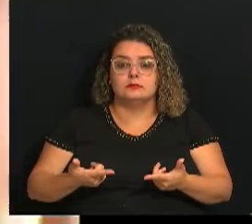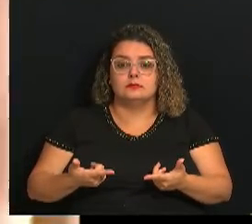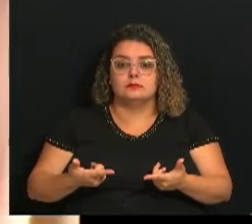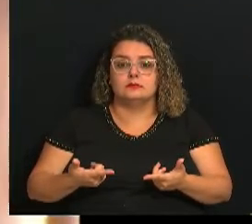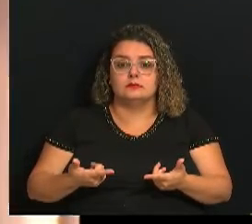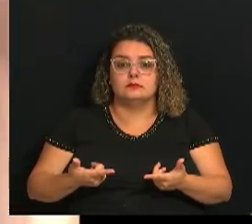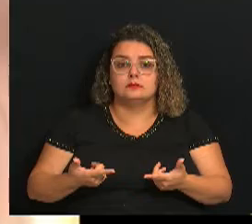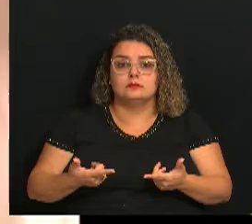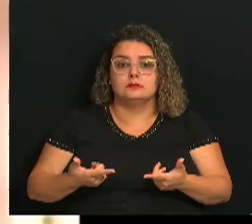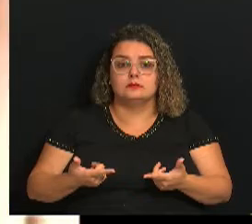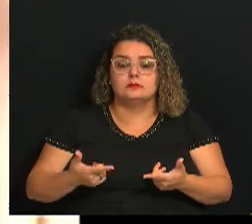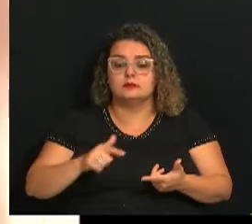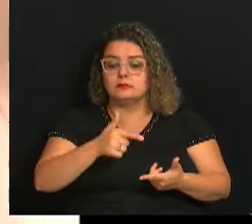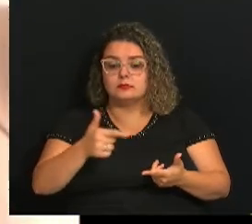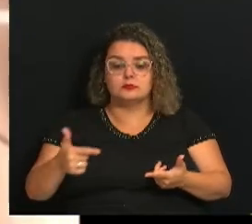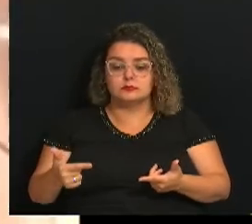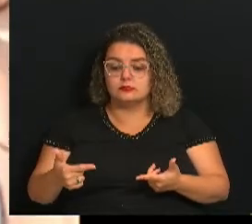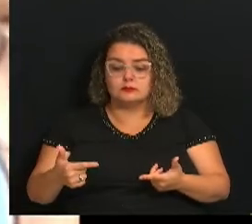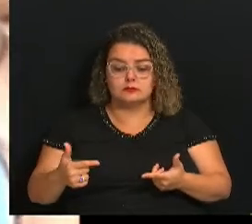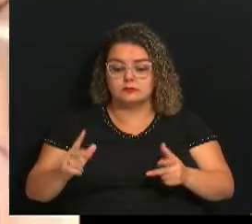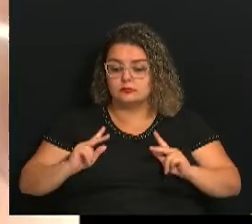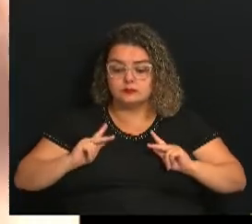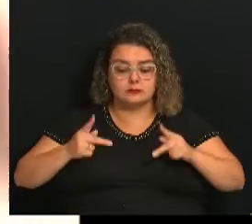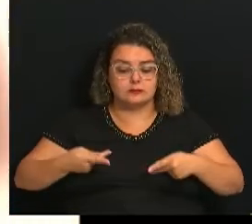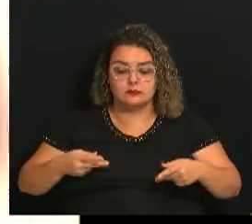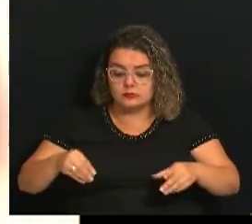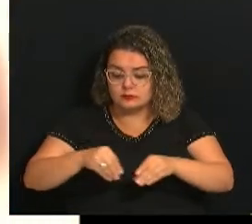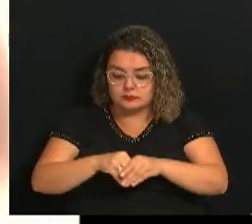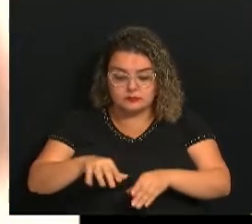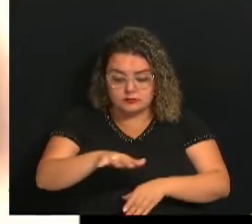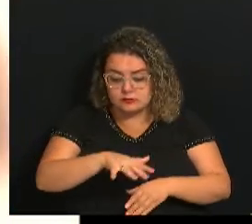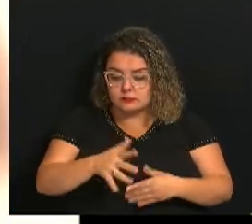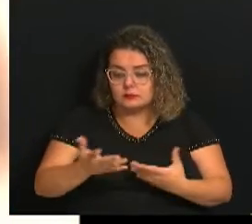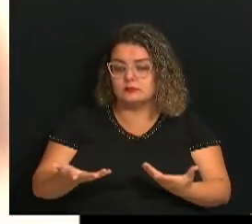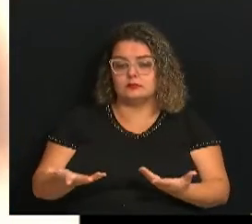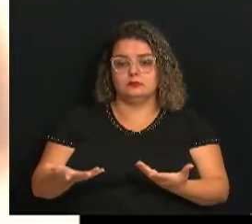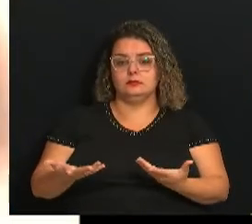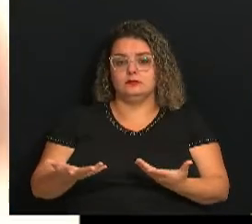completamente desumanizadas. E também